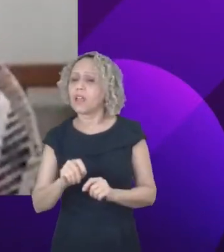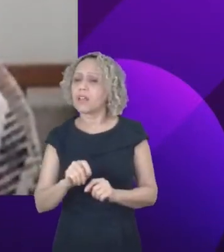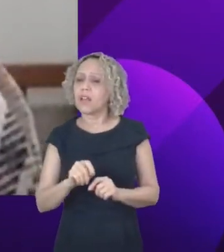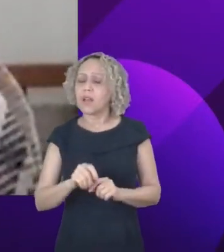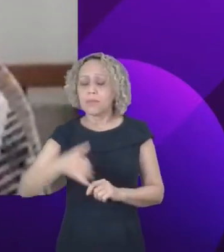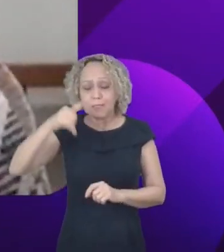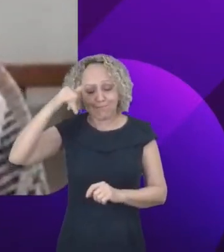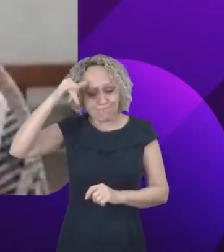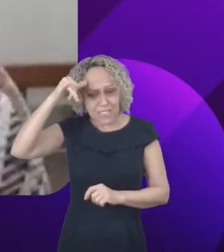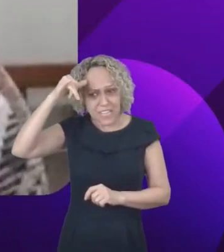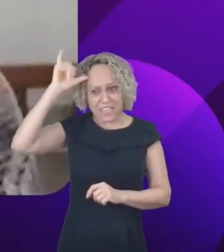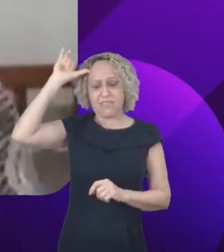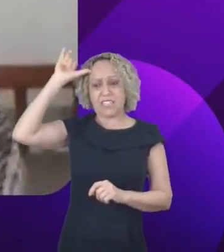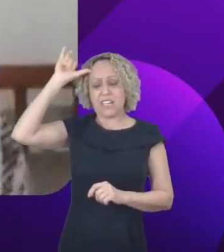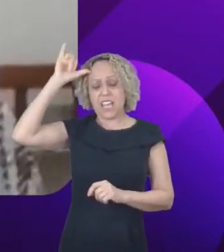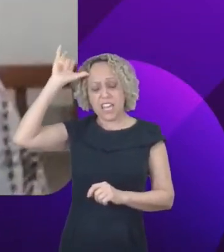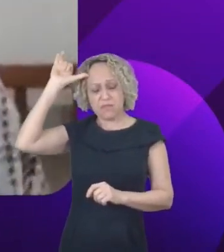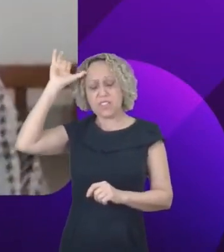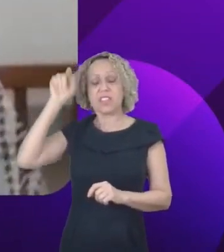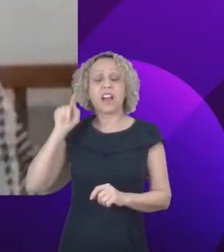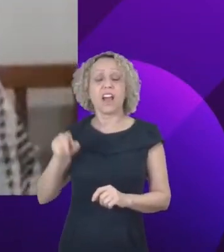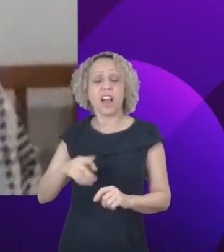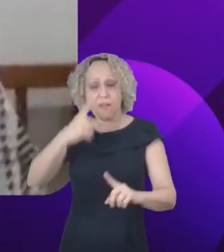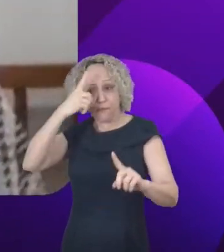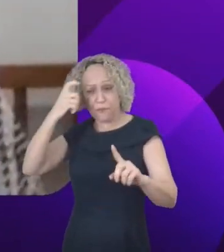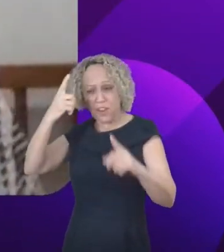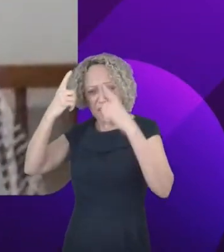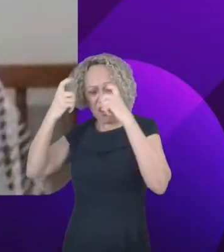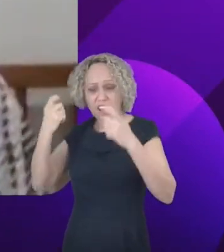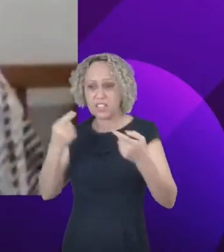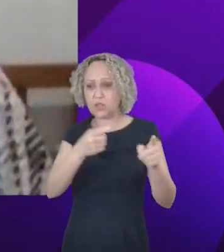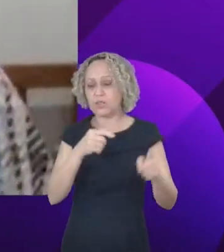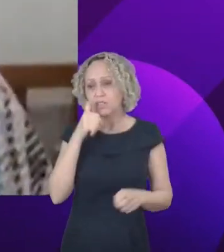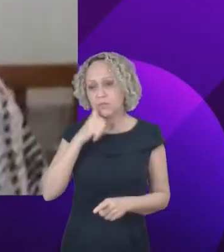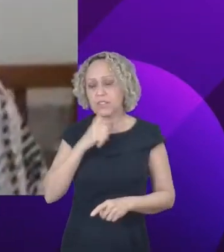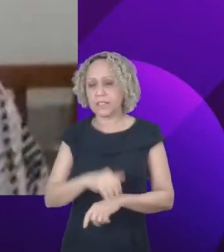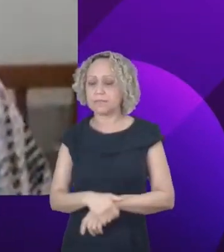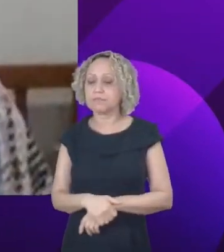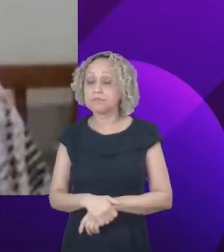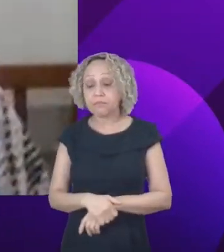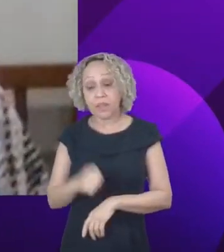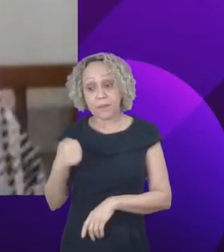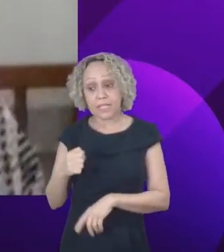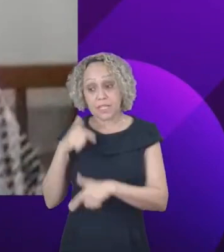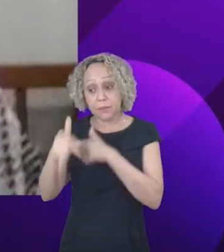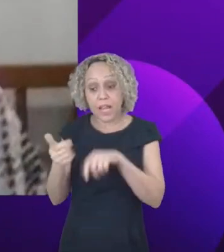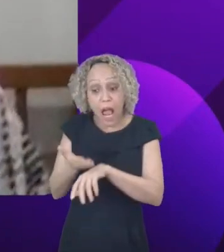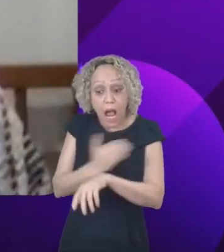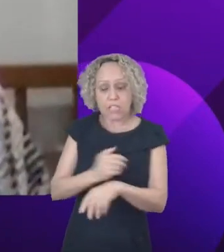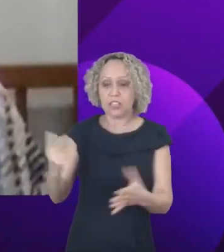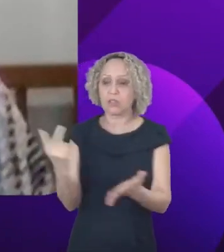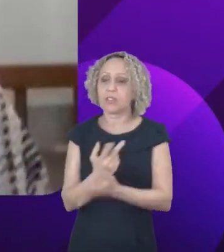questão do enfrentamento à violência. Nós pensamos todas essas ações e estamos em